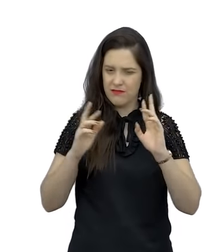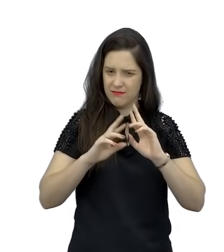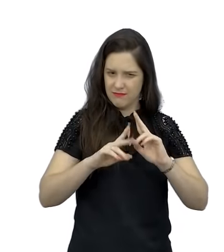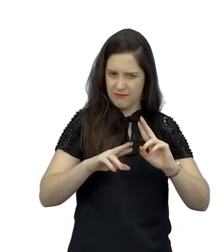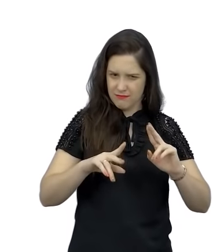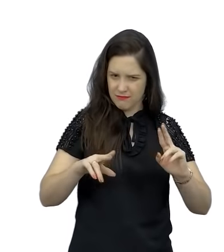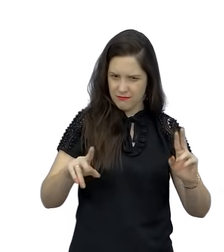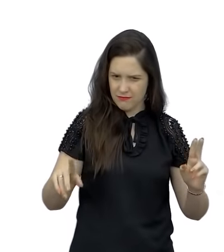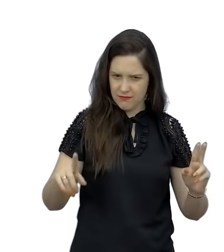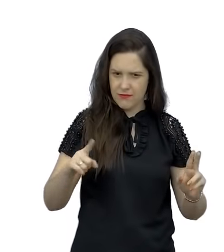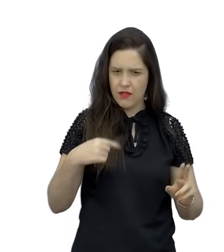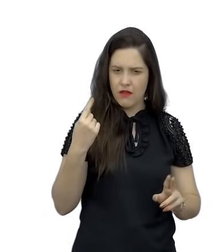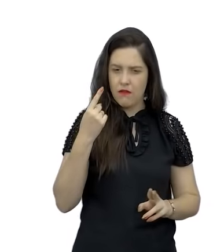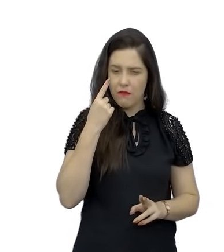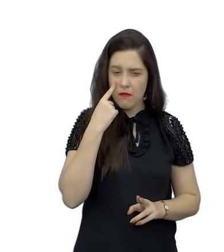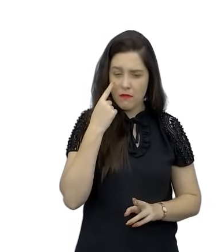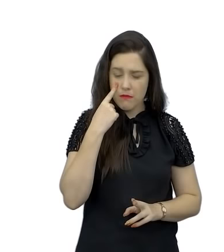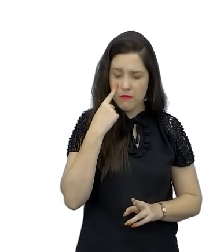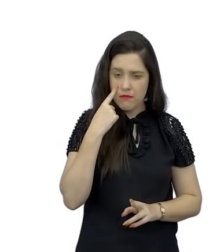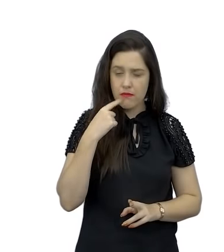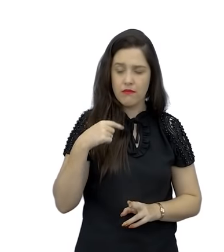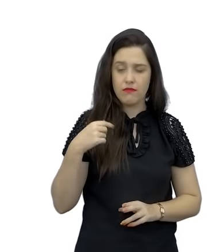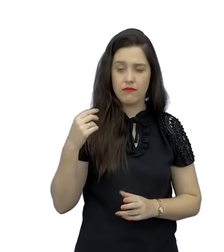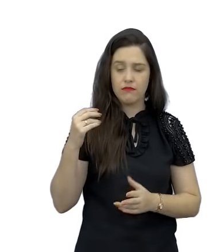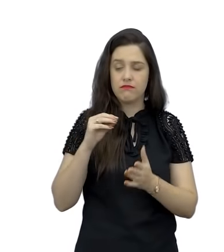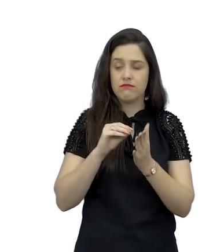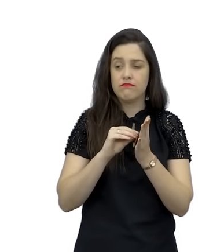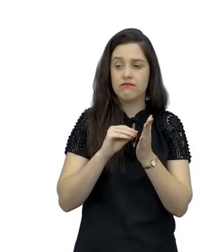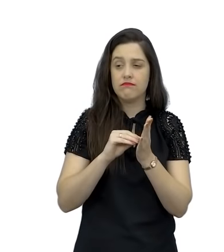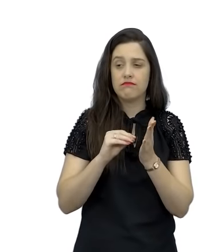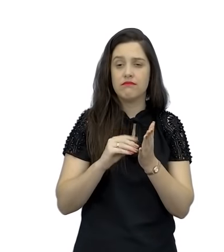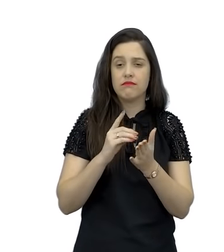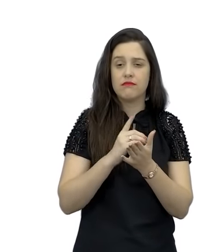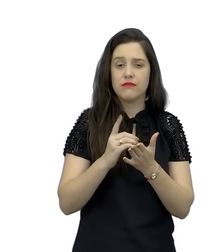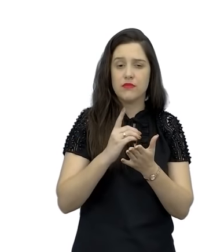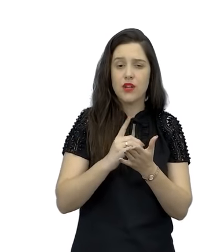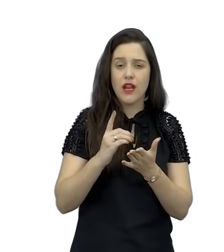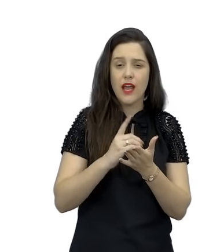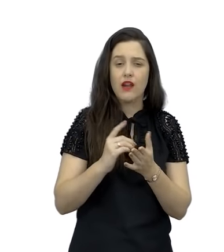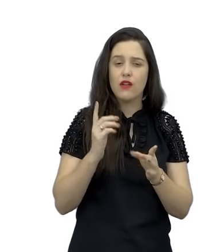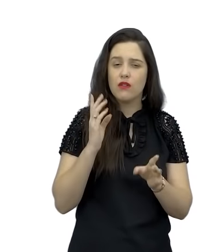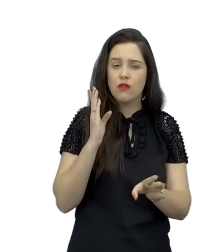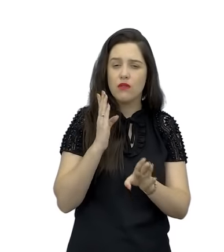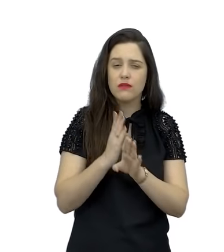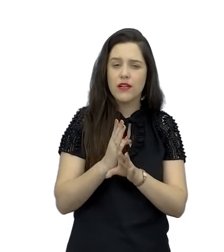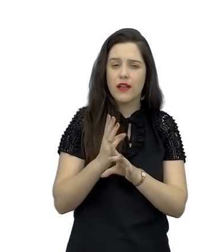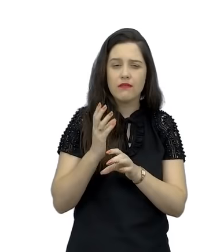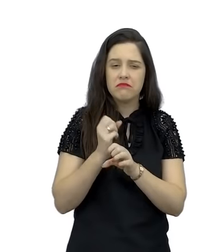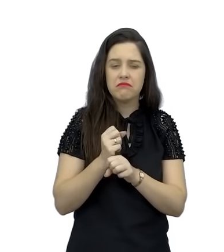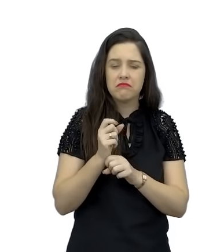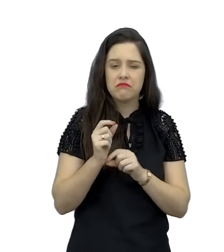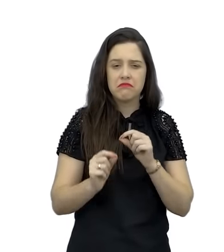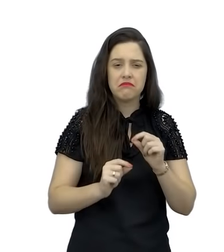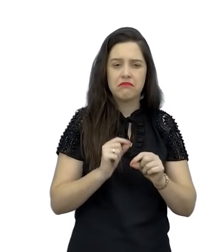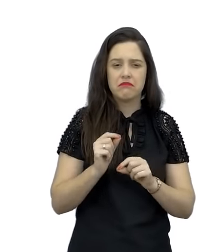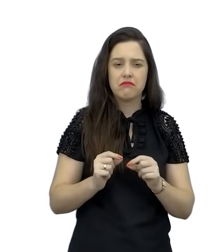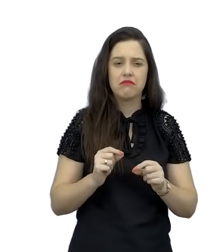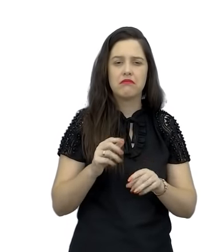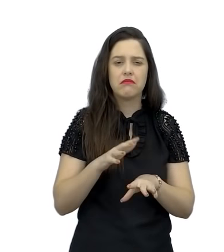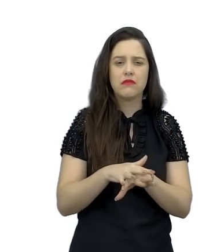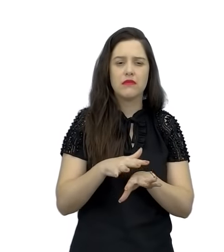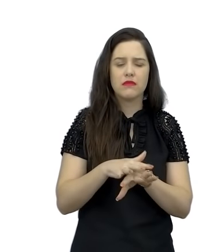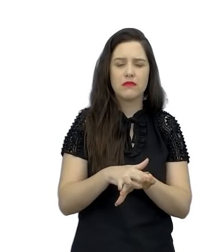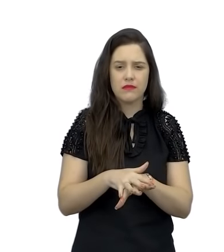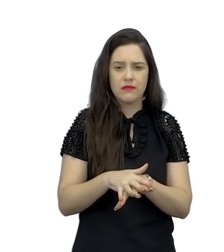Bom, vamos dar uma olhadinha aqui no dicionário, né? Encontramos aí o que é um problema no dicionário, né? Questão matemática para